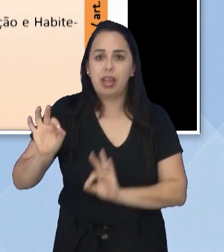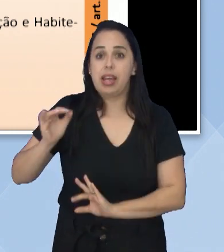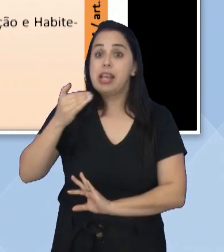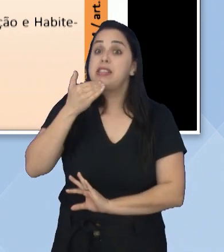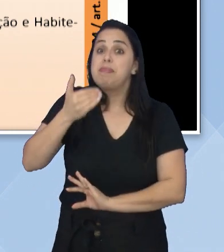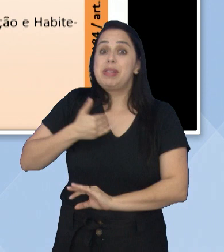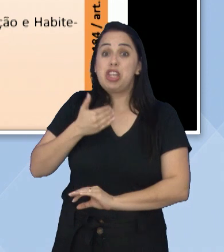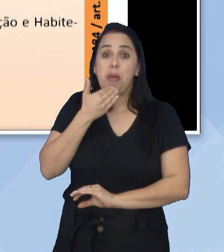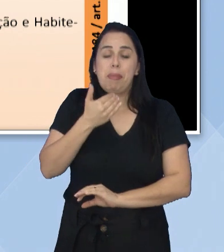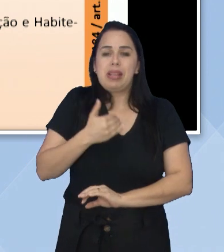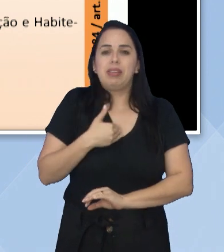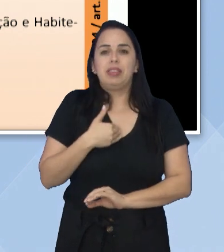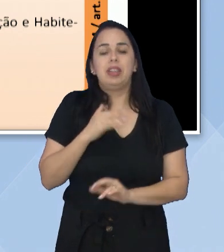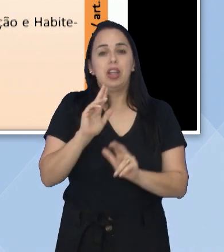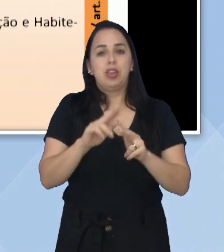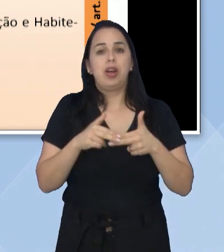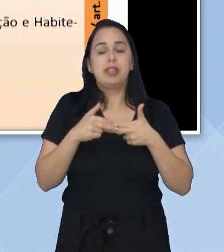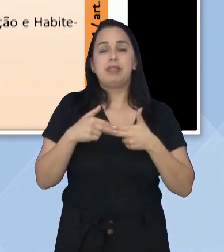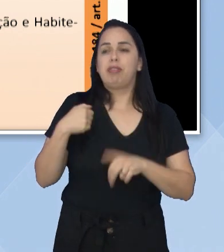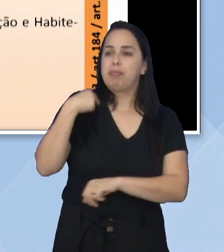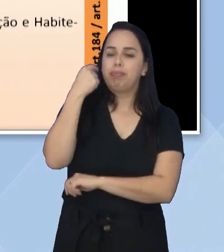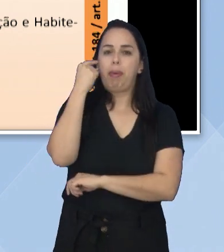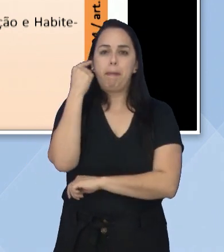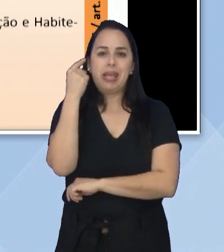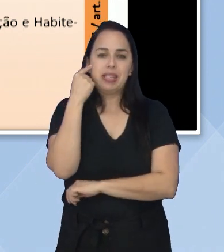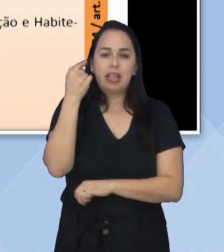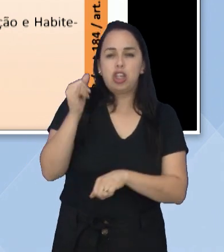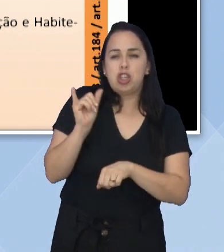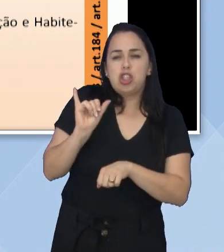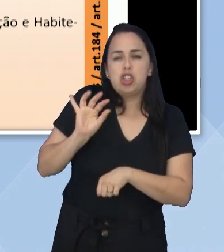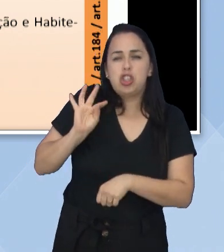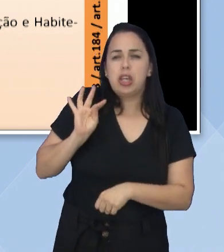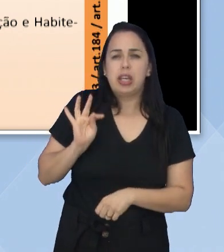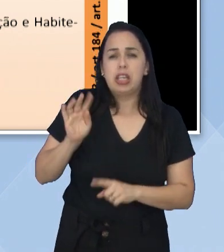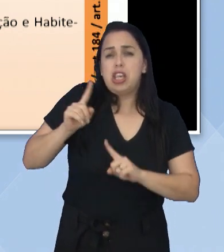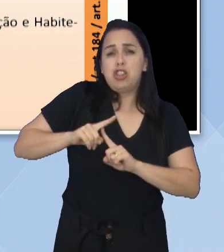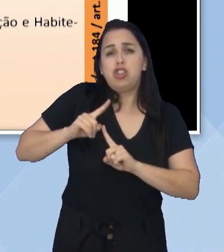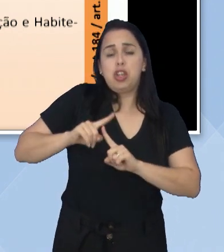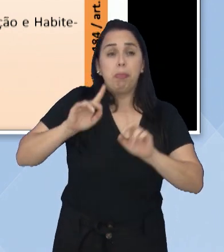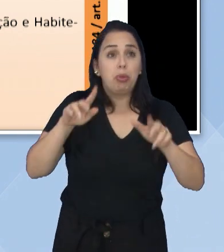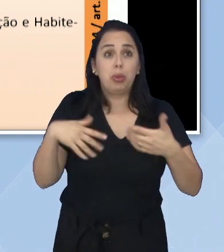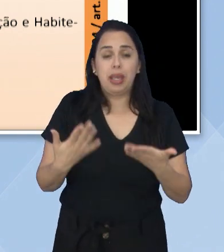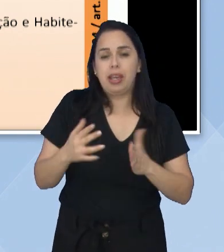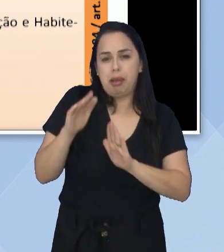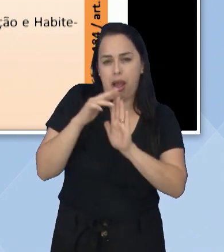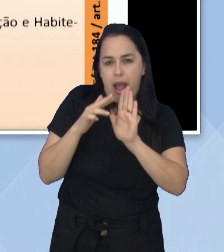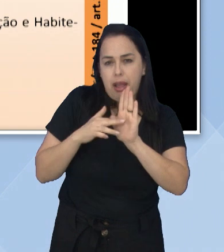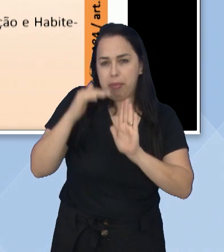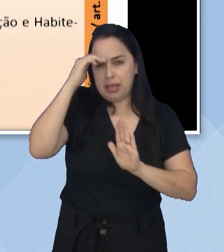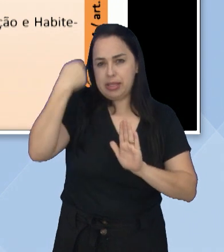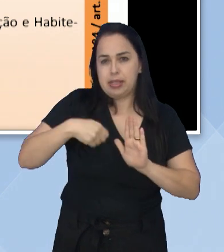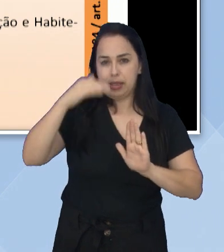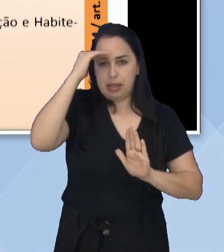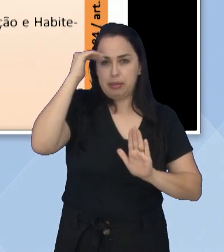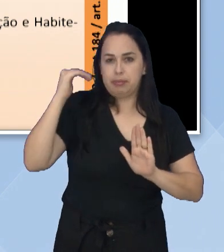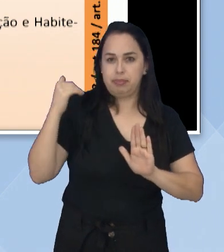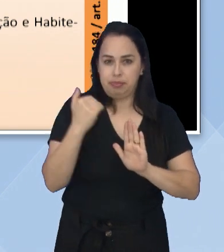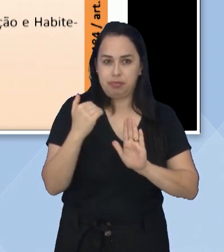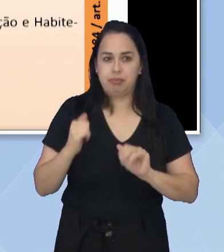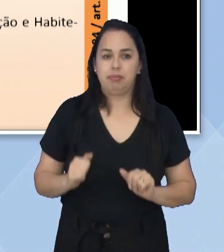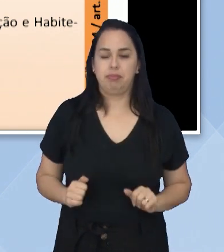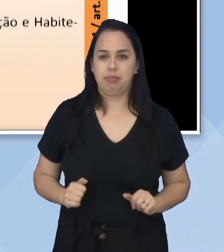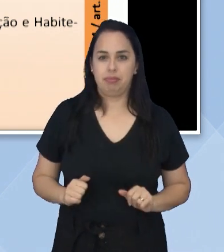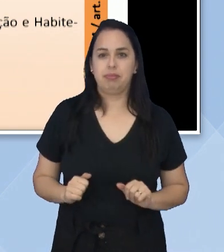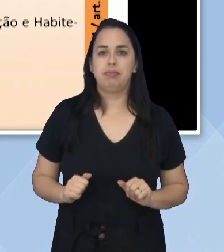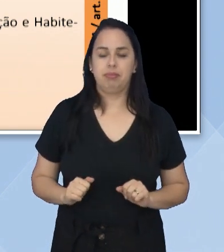os pedidos é que nós somos amadurecendo o tipo de exigência que nós deveríamos fazer então nós estamos aperfeiçoando algumas questões